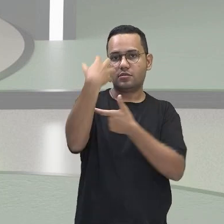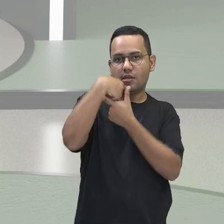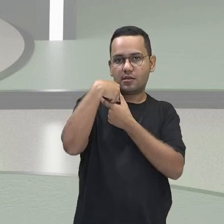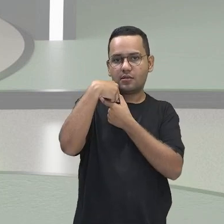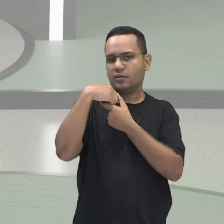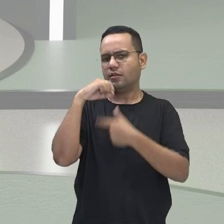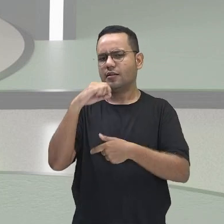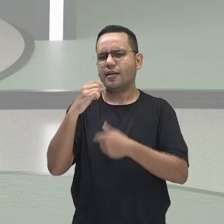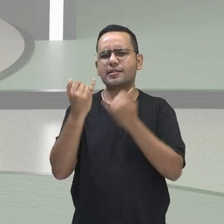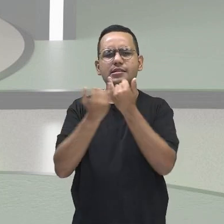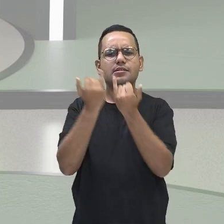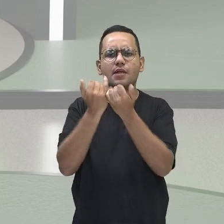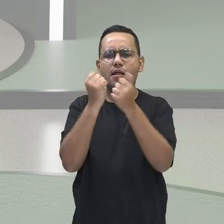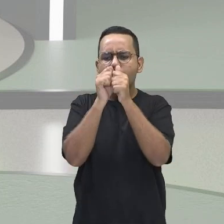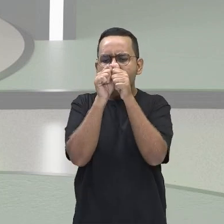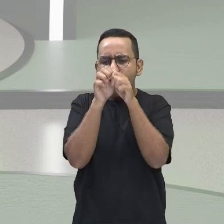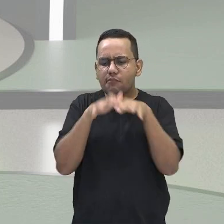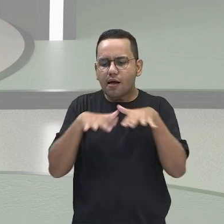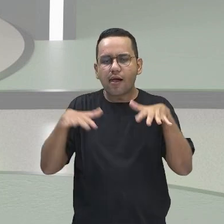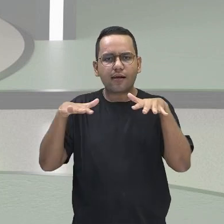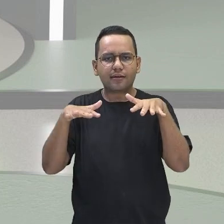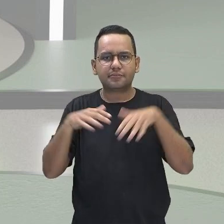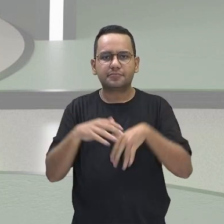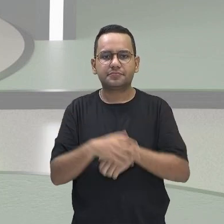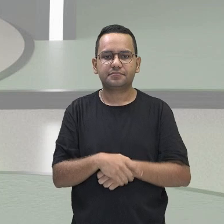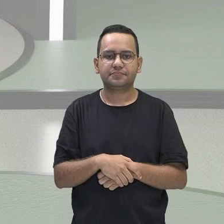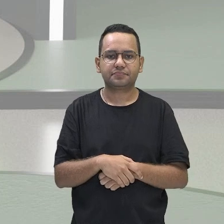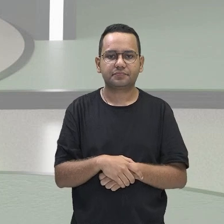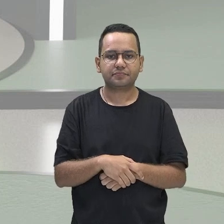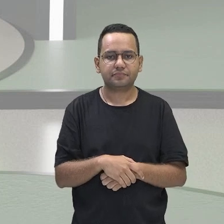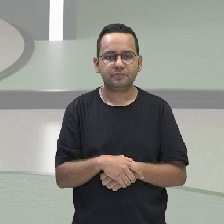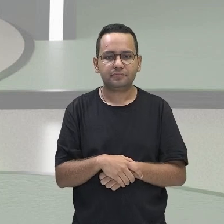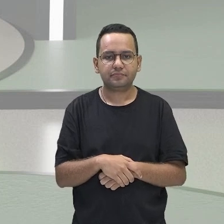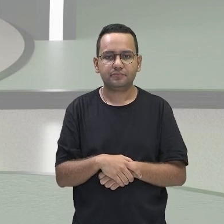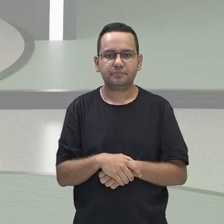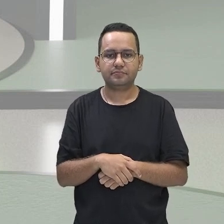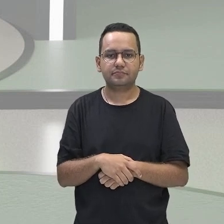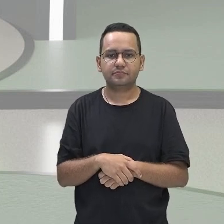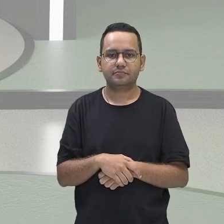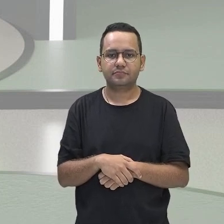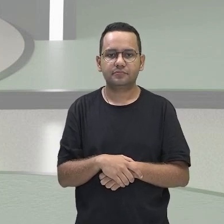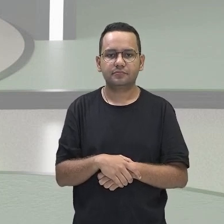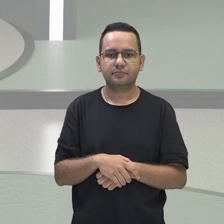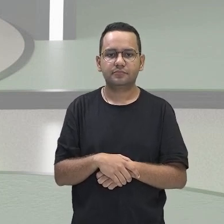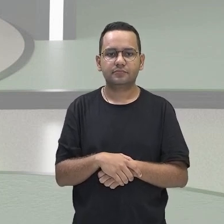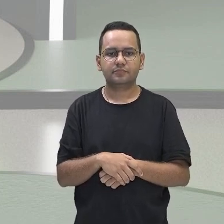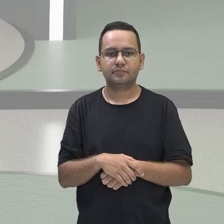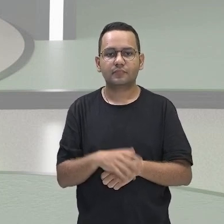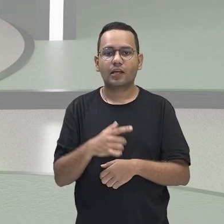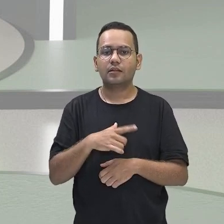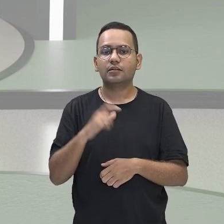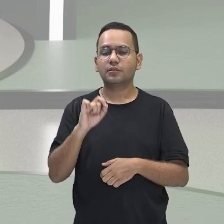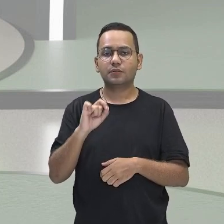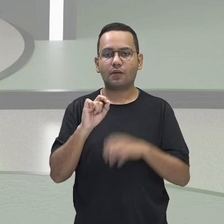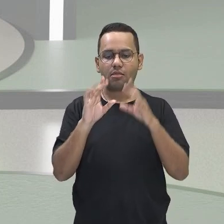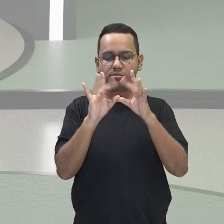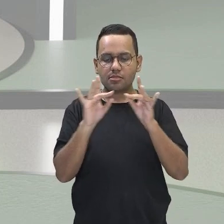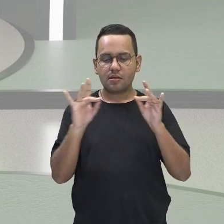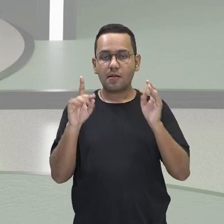aranha, por isso o seu nome. E aonde vai estar o nosso líquido